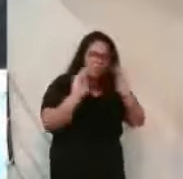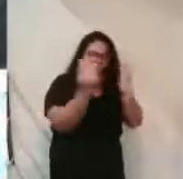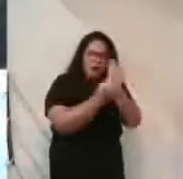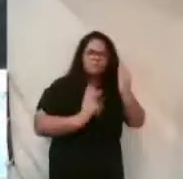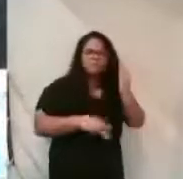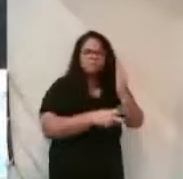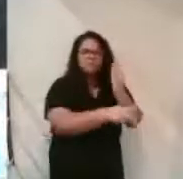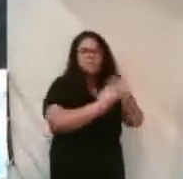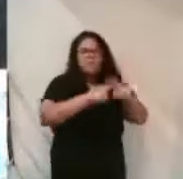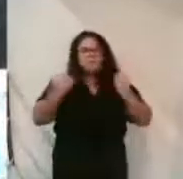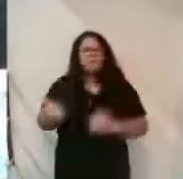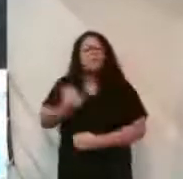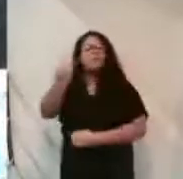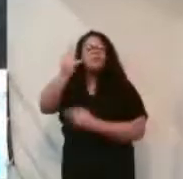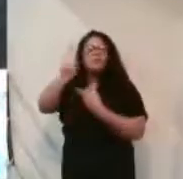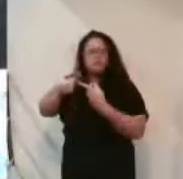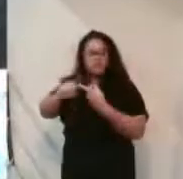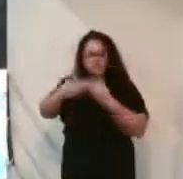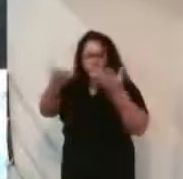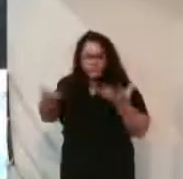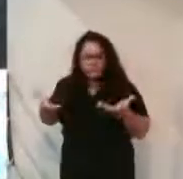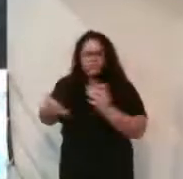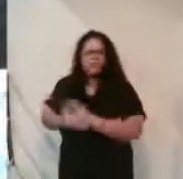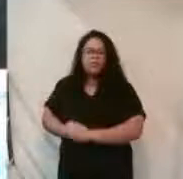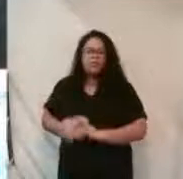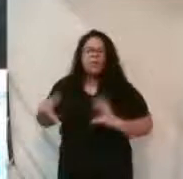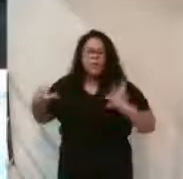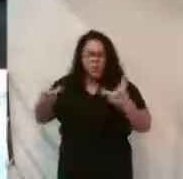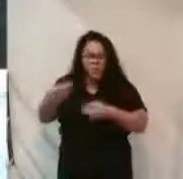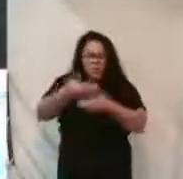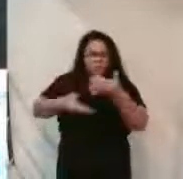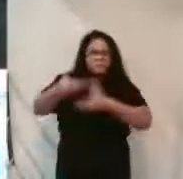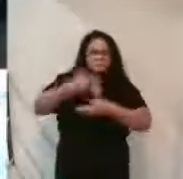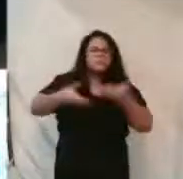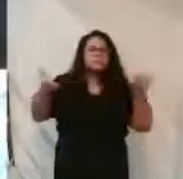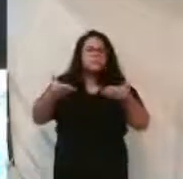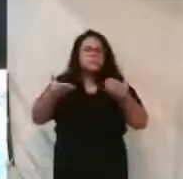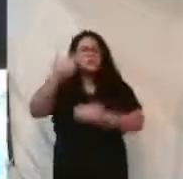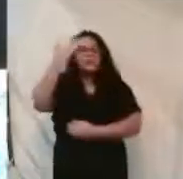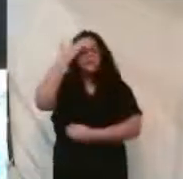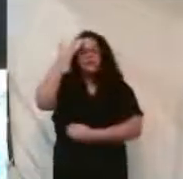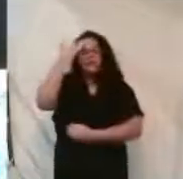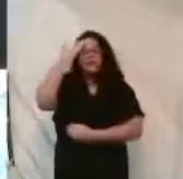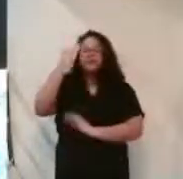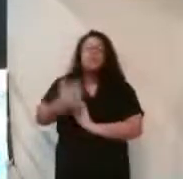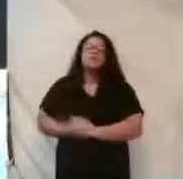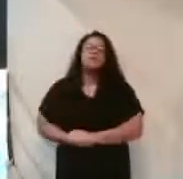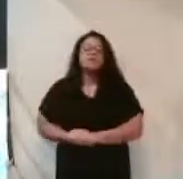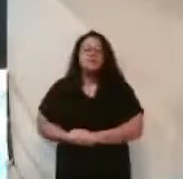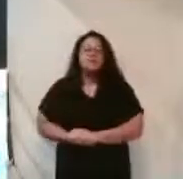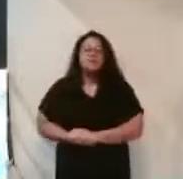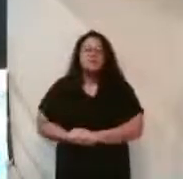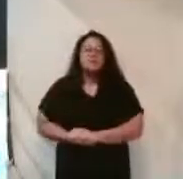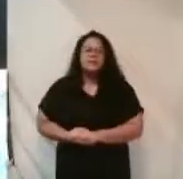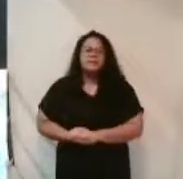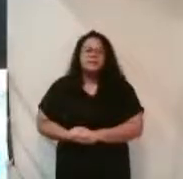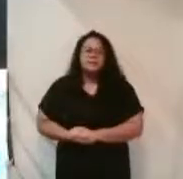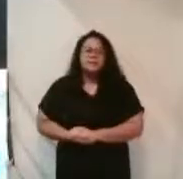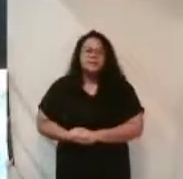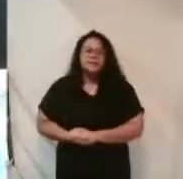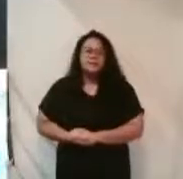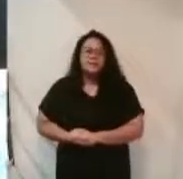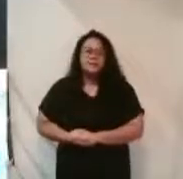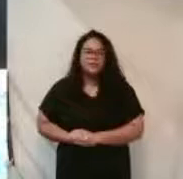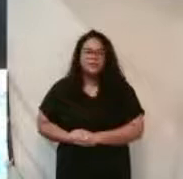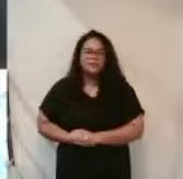que doutora Cristiane, doutor Carlos, doutor Pedro, Elvino, as pessoas que são mais perenes no serviço